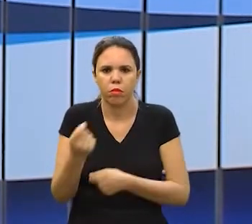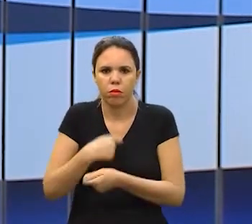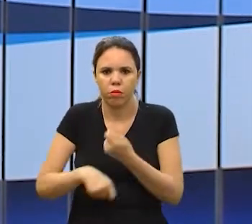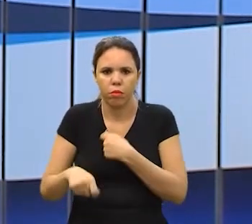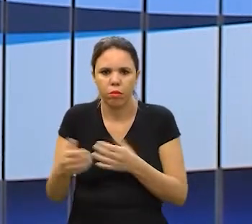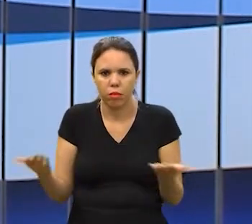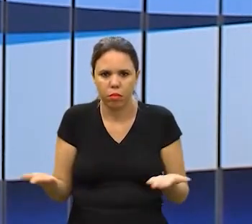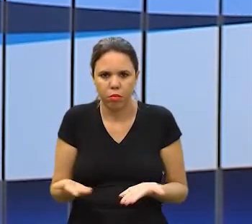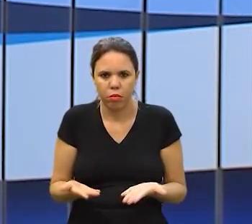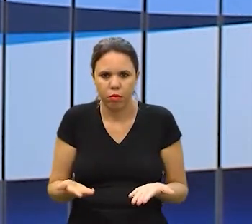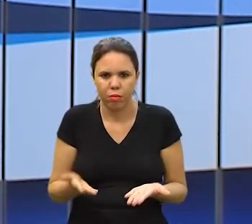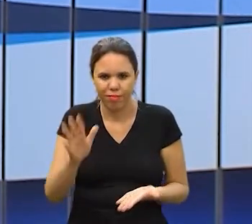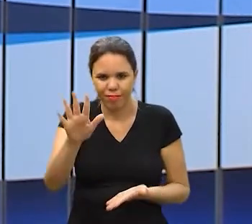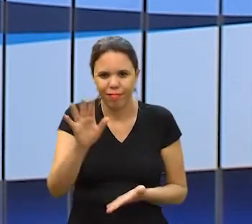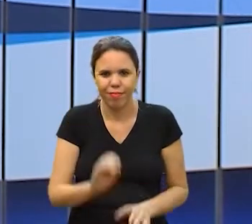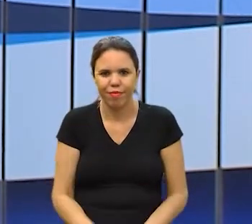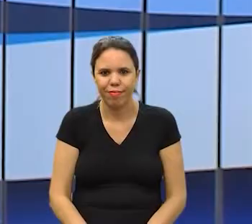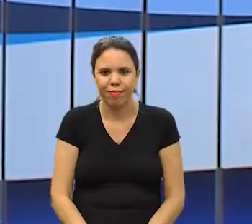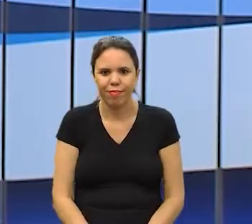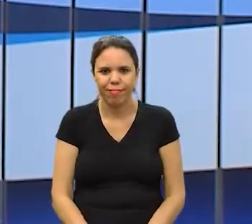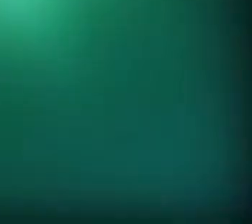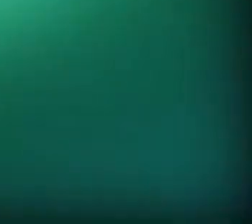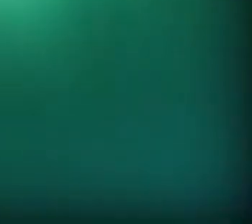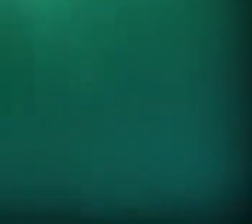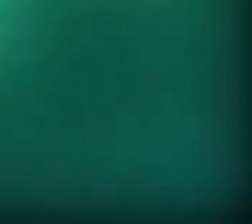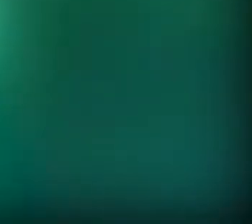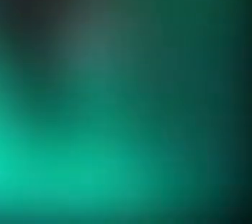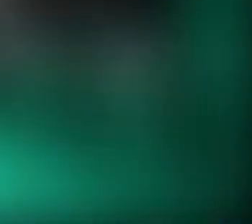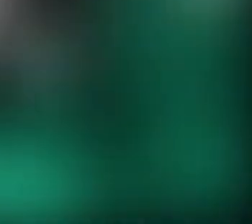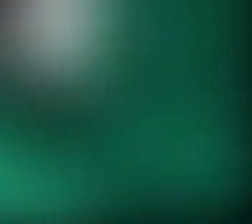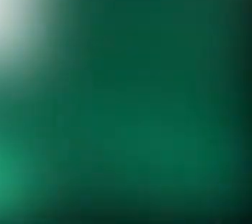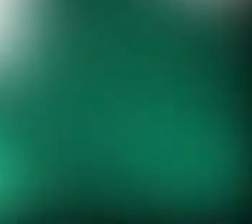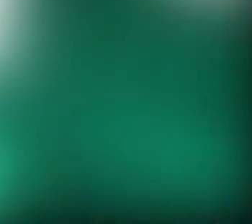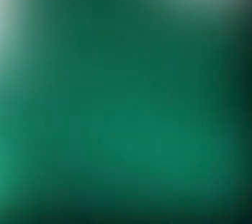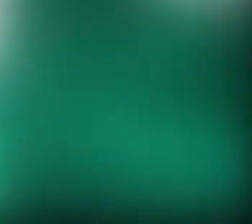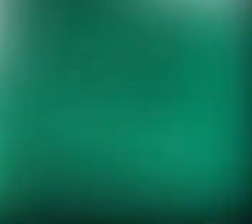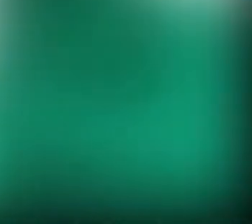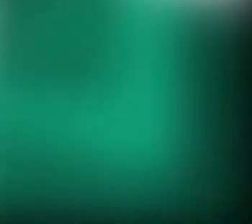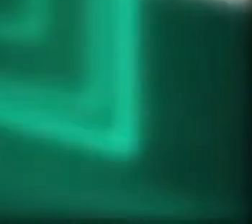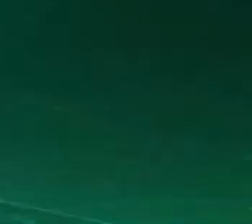bloco do Questão de Ordem de hoje. Não saia daí.